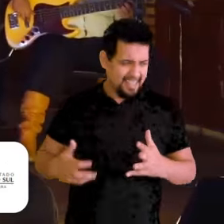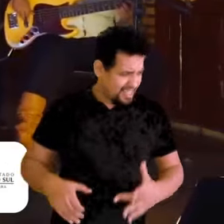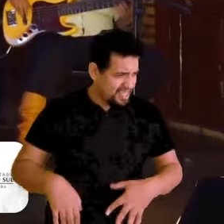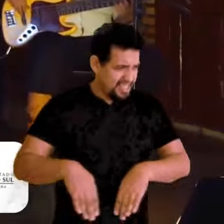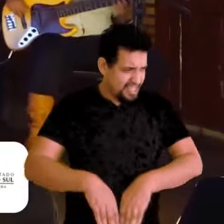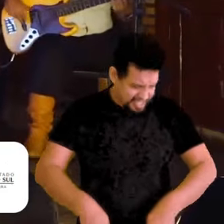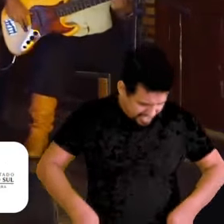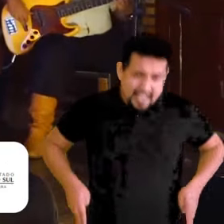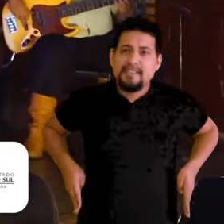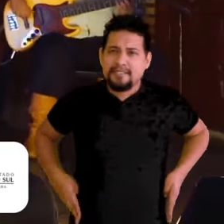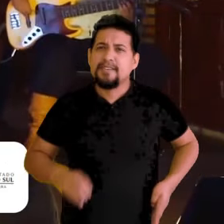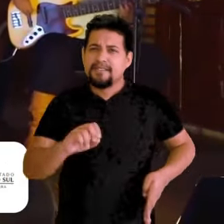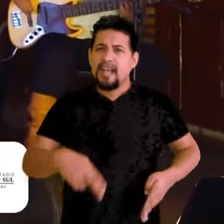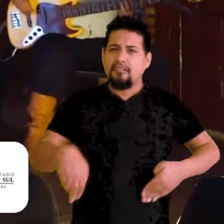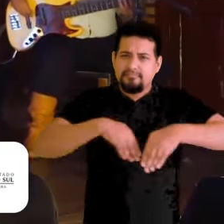amigo.